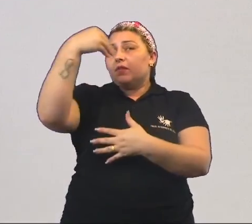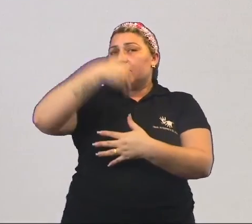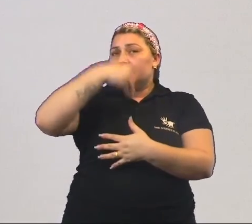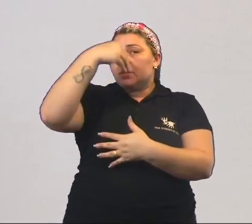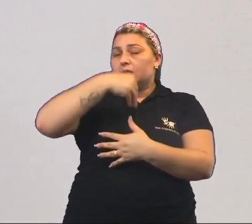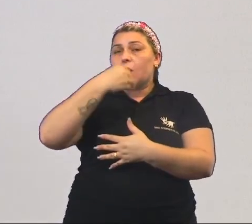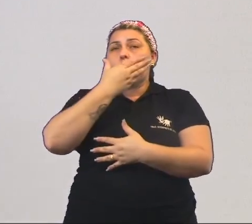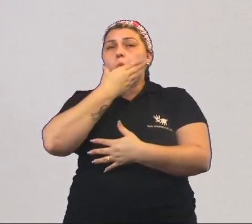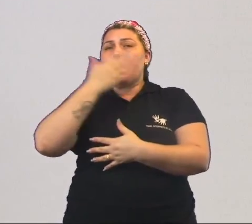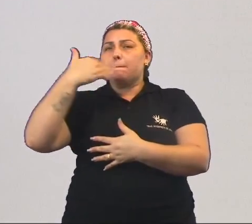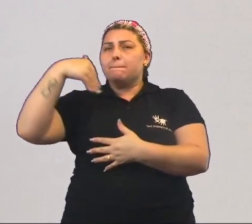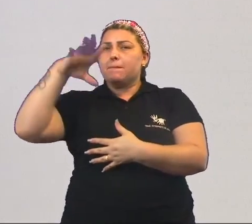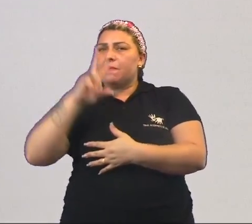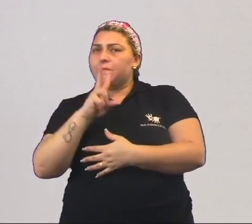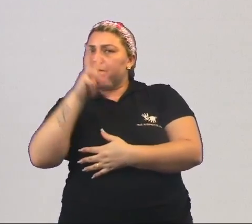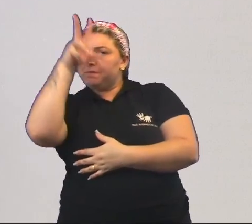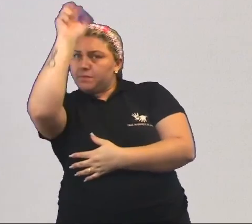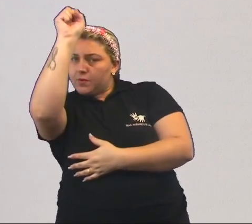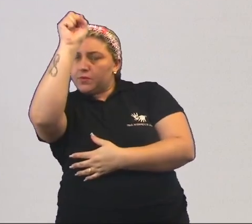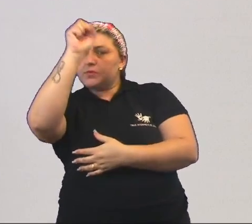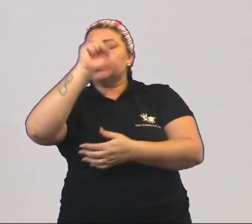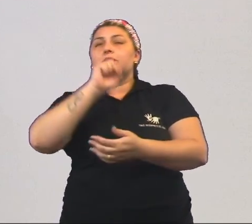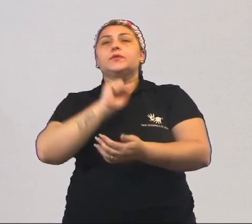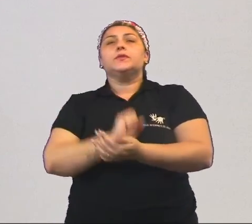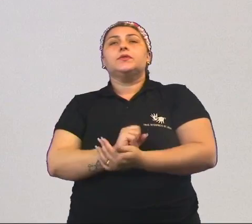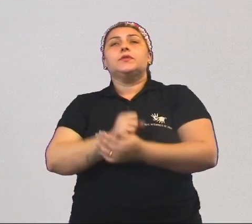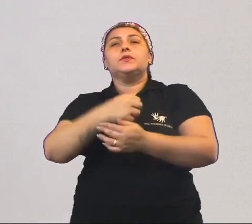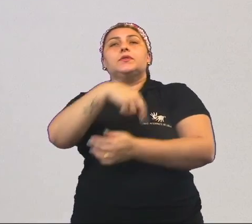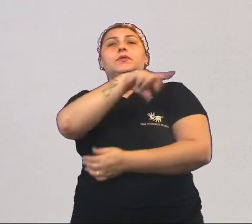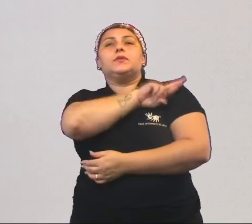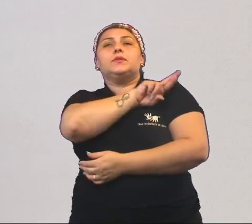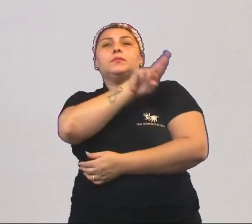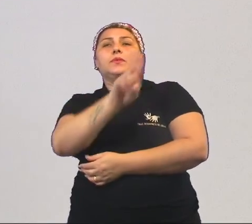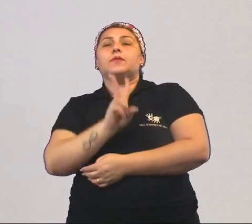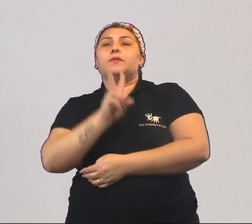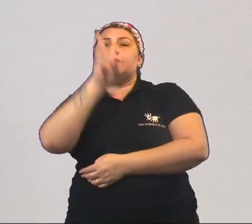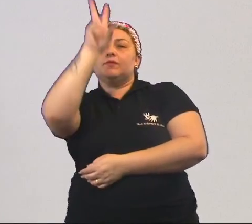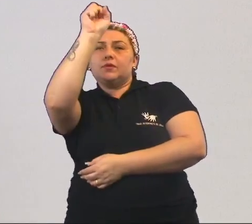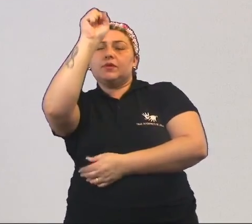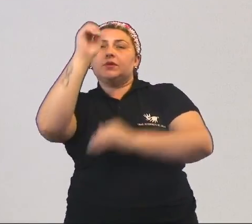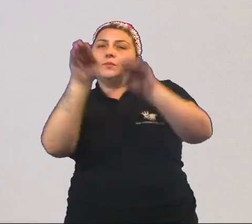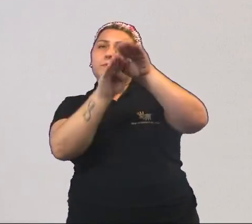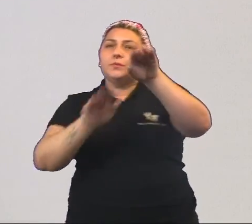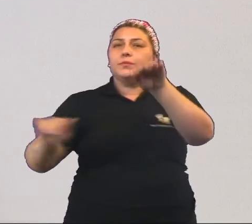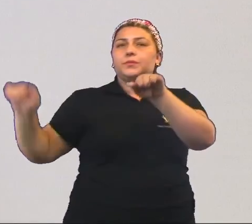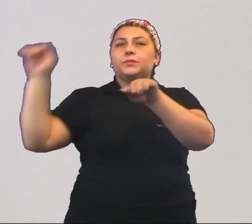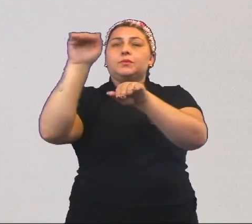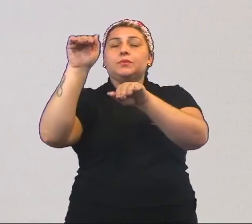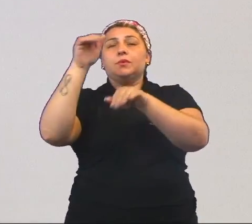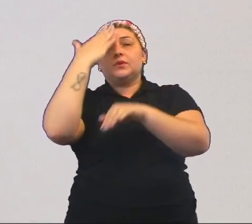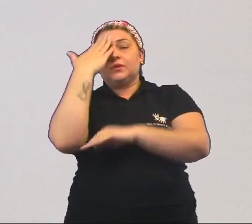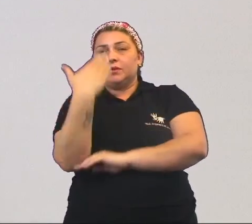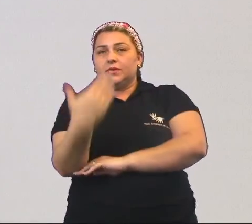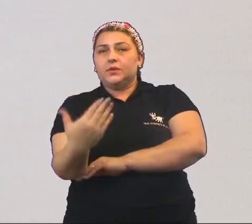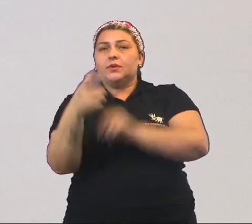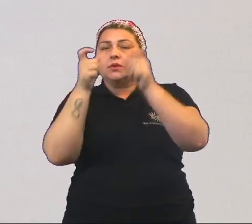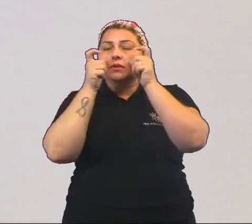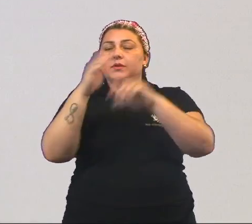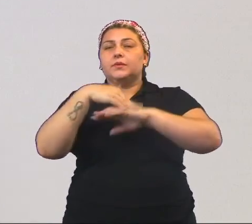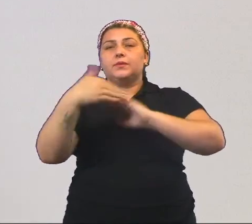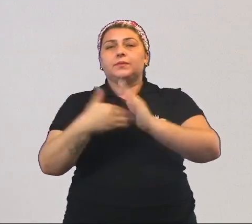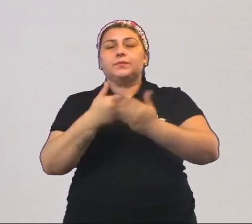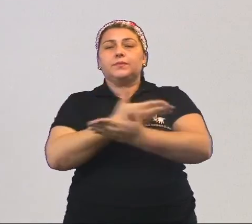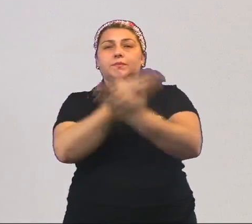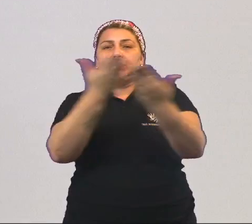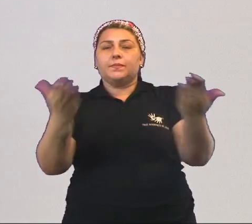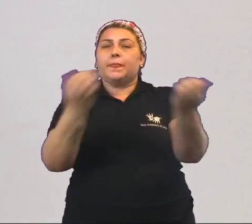fragilidade, enquanto o homem acaba sendo a verdadeira representação da força e da superioridade. Eu agradeço a atenção de todos